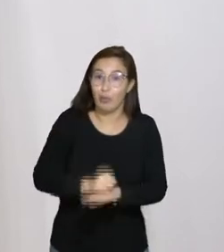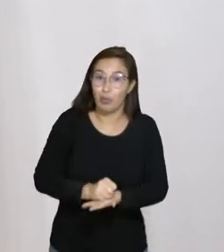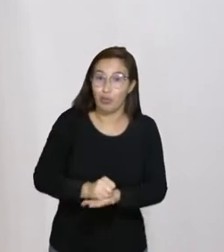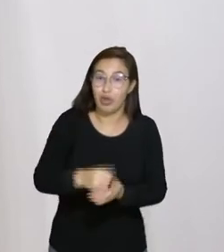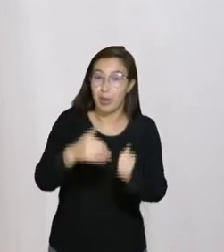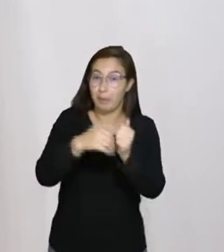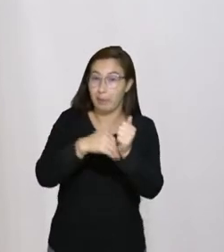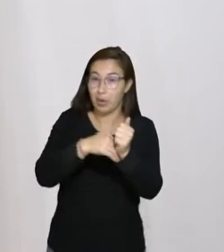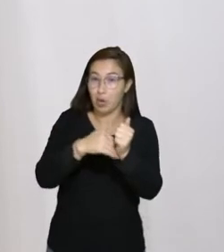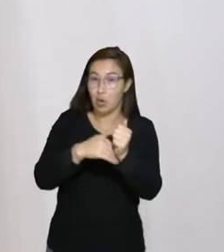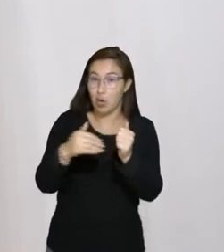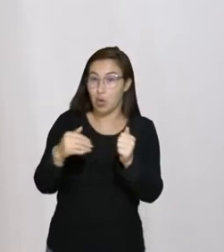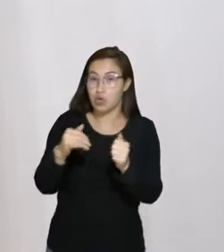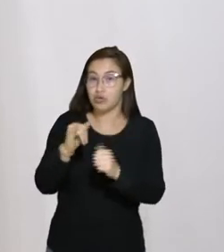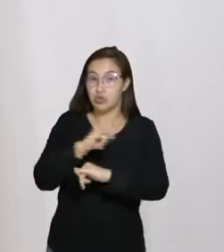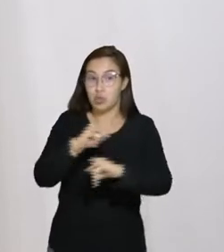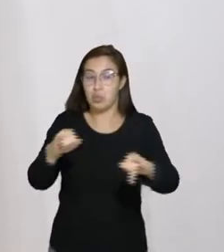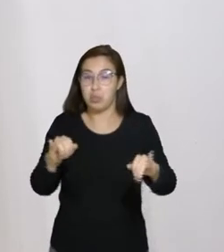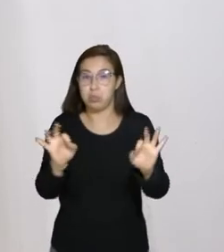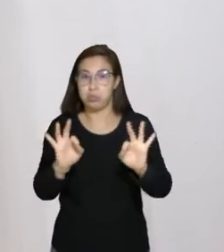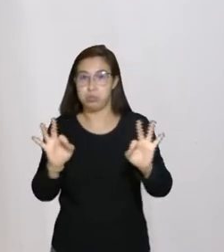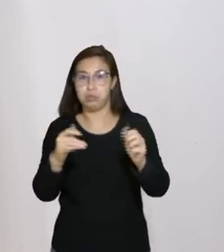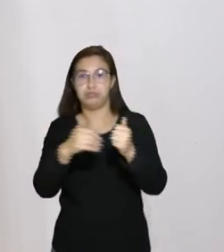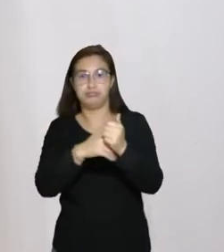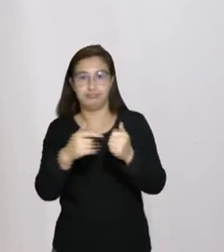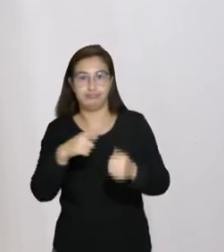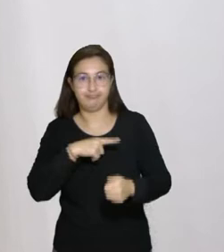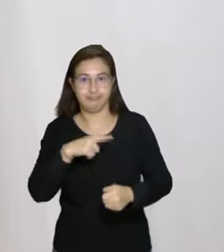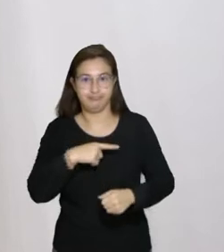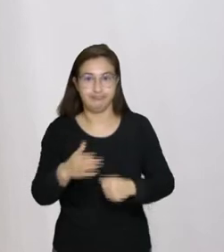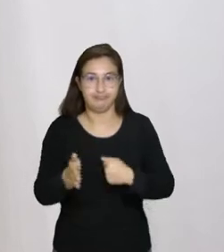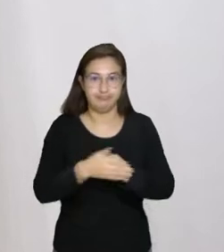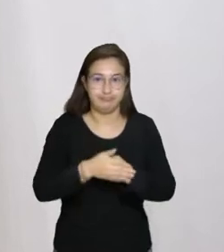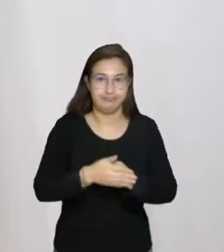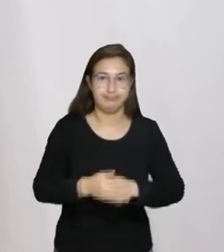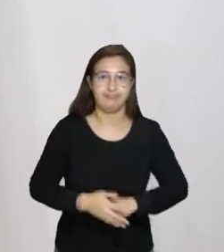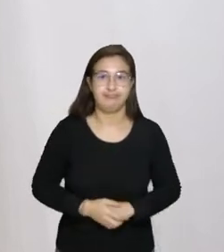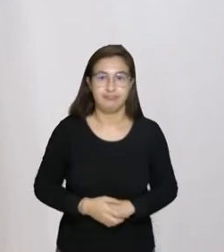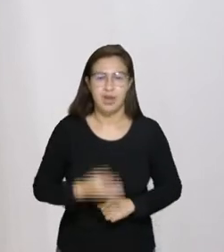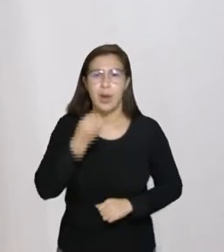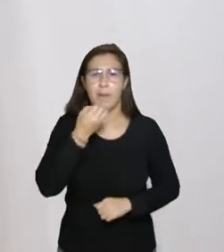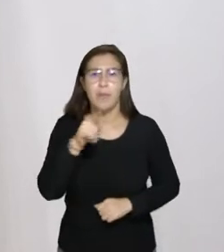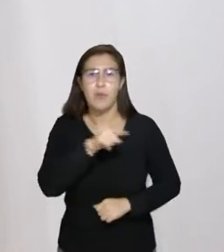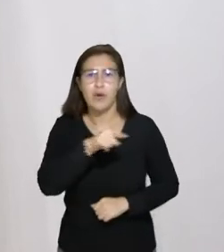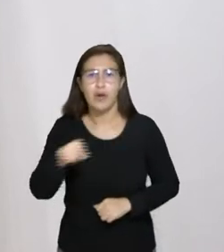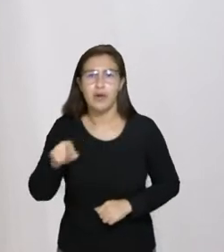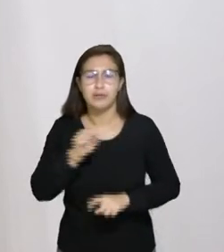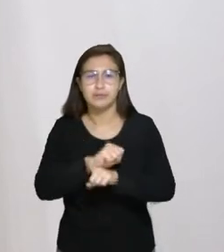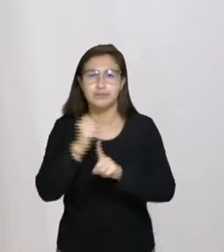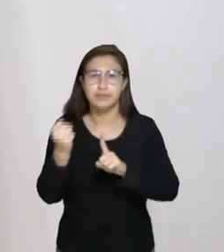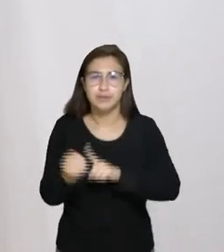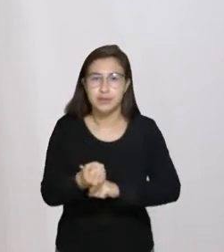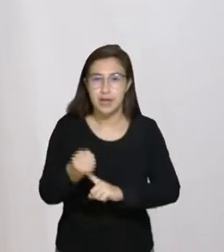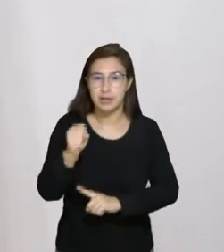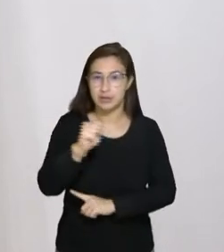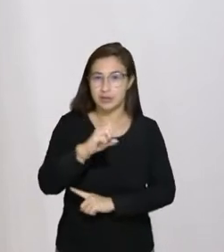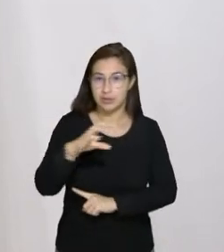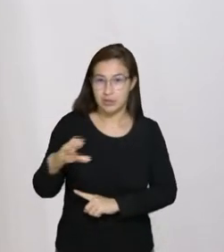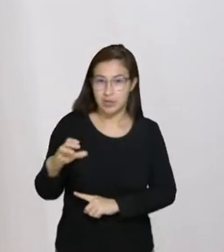ninguém saber. É bom a sociedade catarinense estar esperta nesses